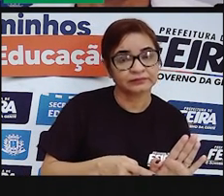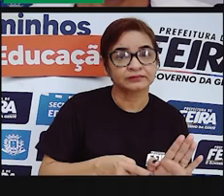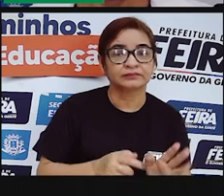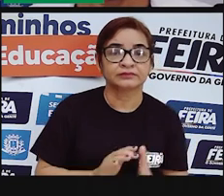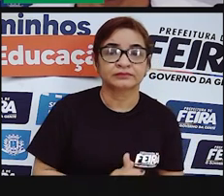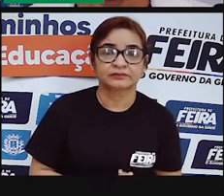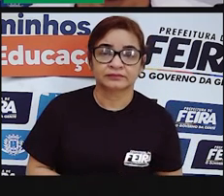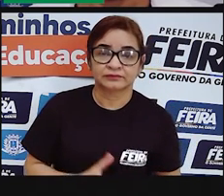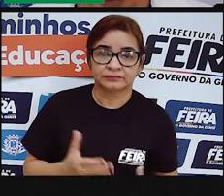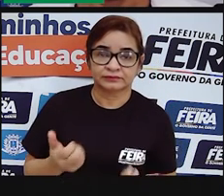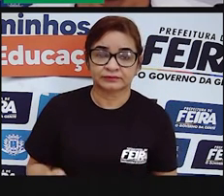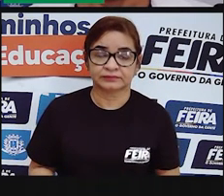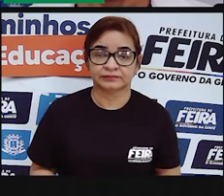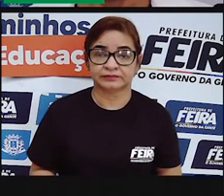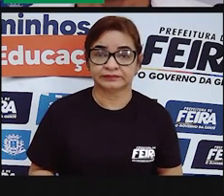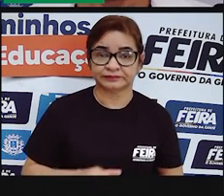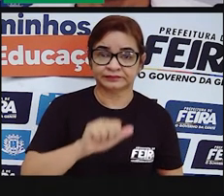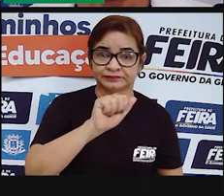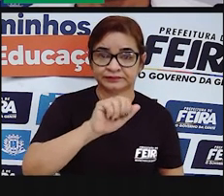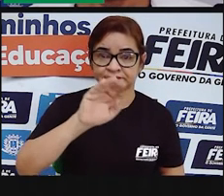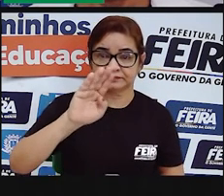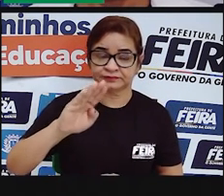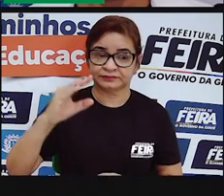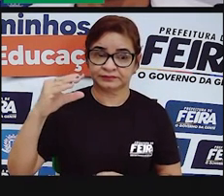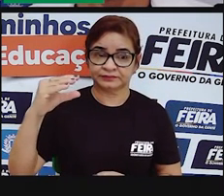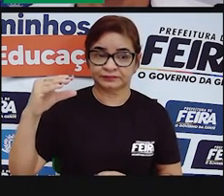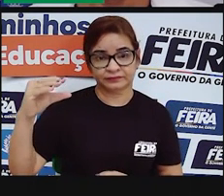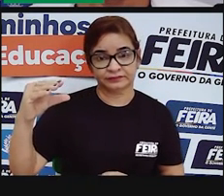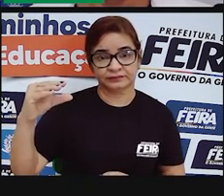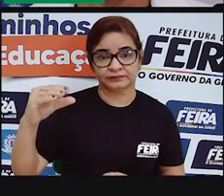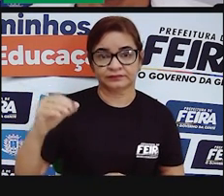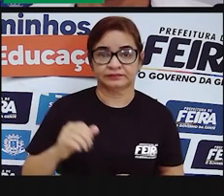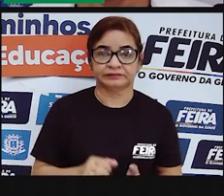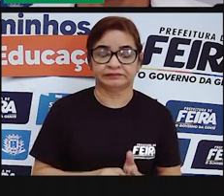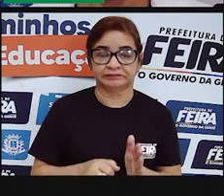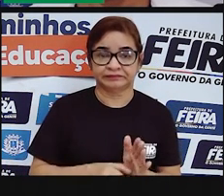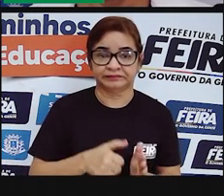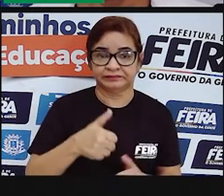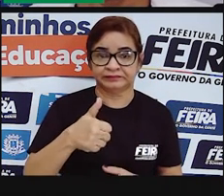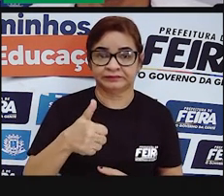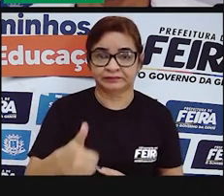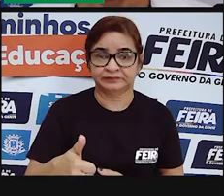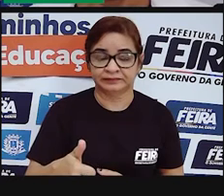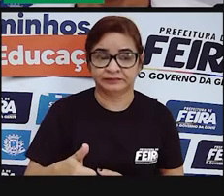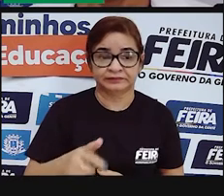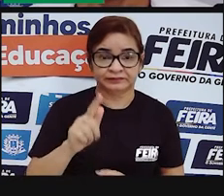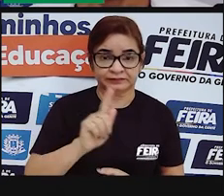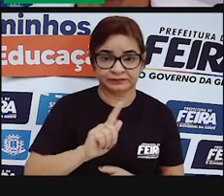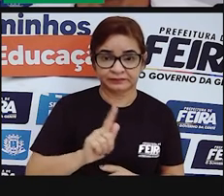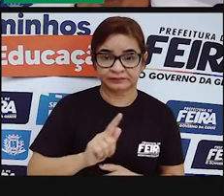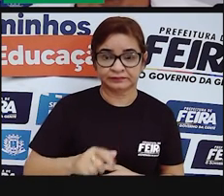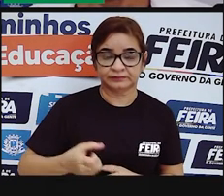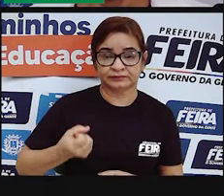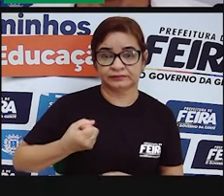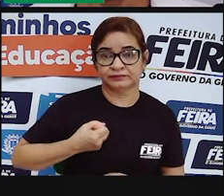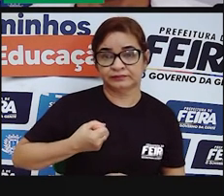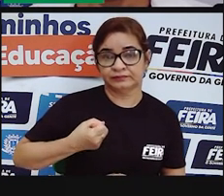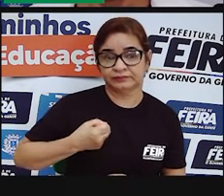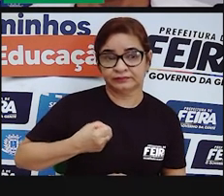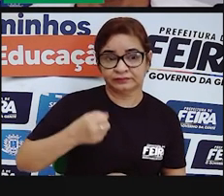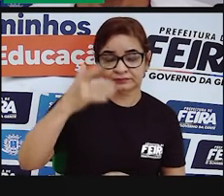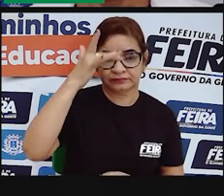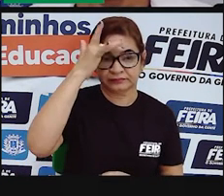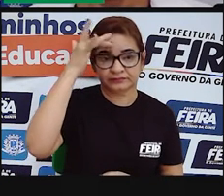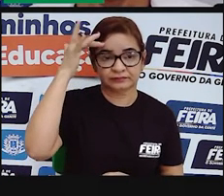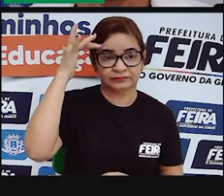com uma palavra expressa. Vamos ver? Então, quais são os três tipos de silepse que existem? Silepse de gênero,